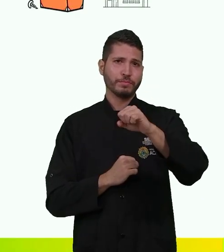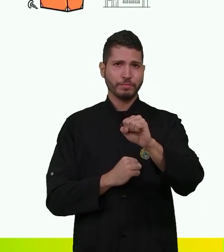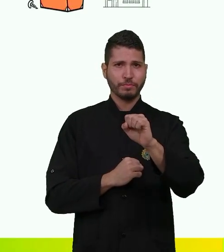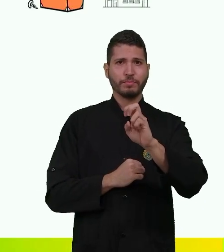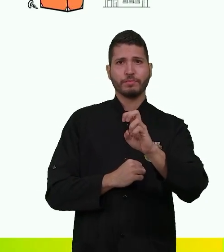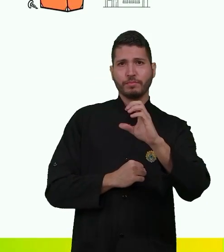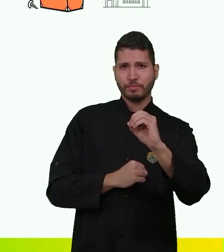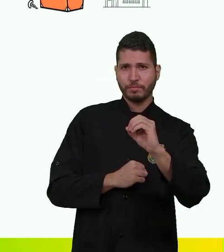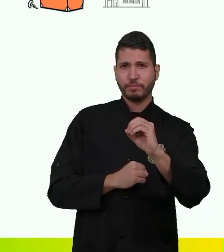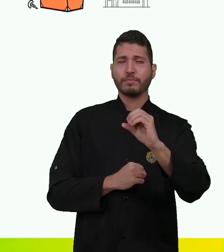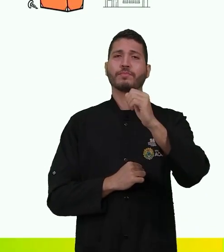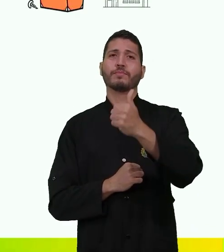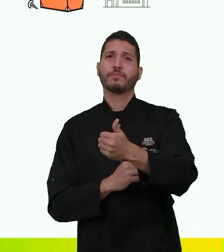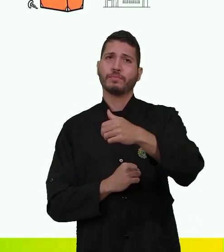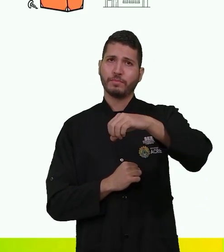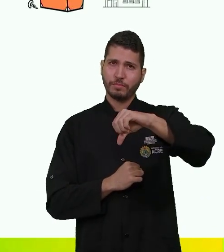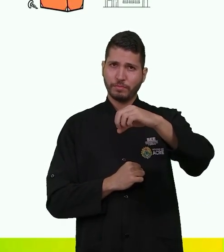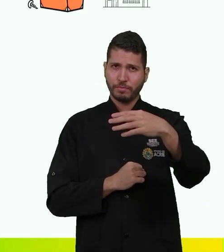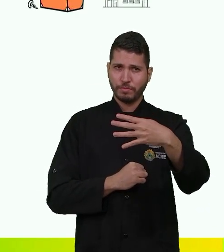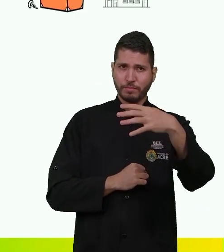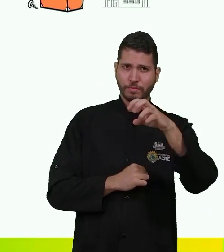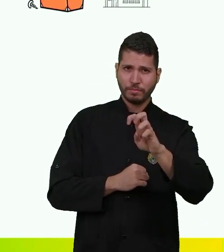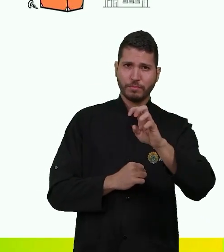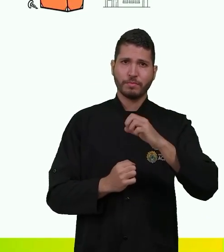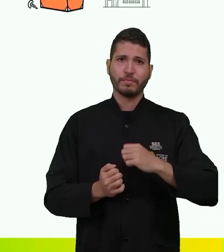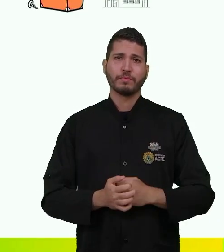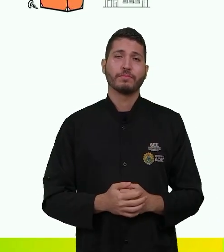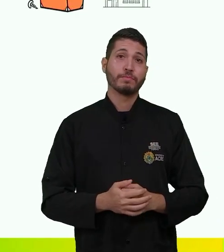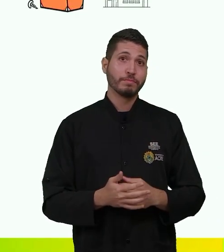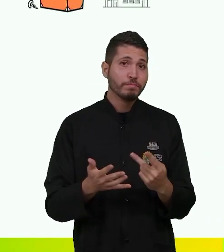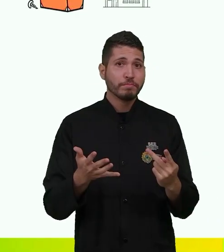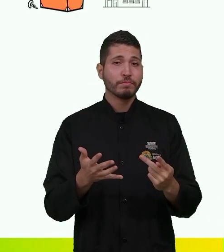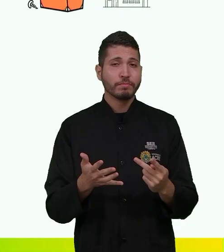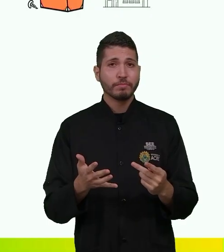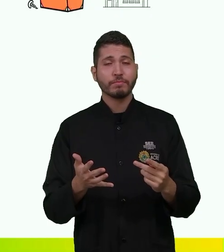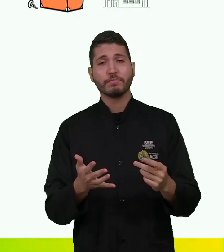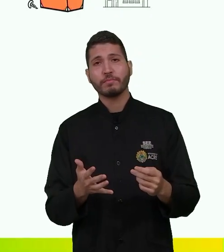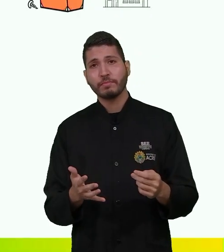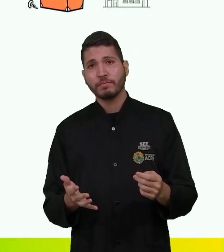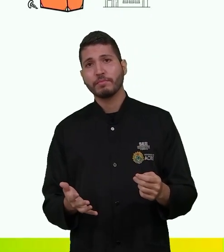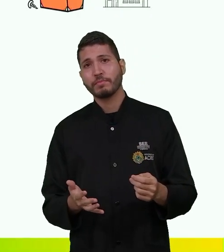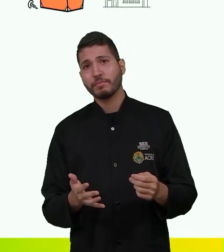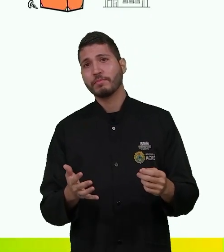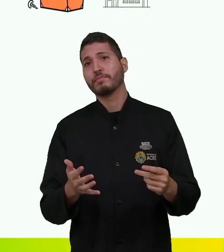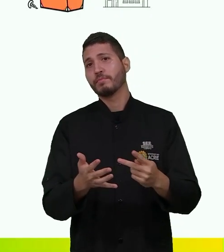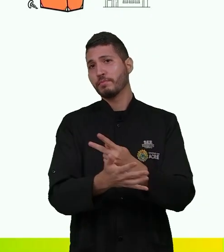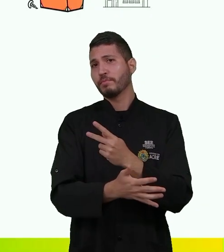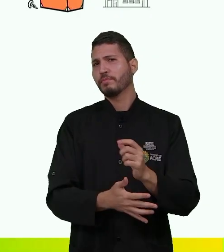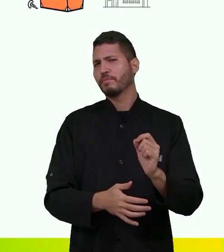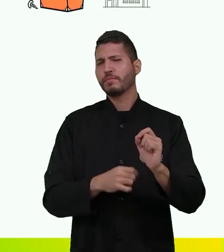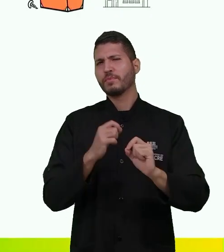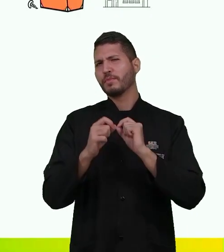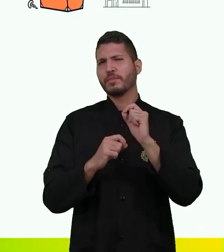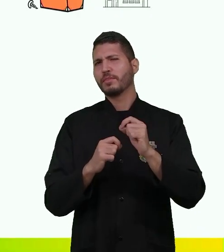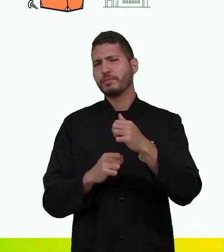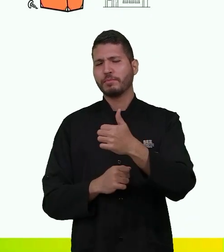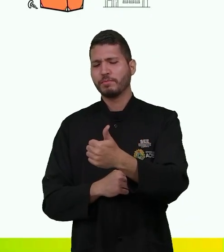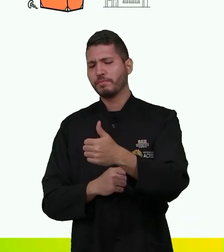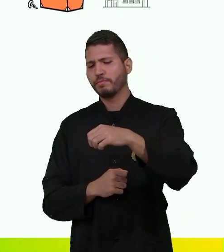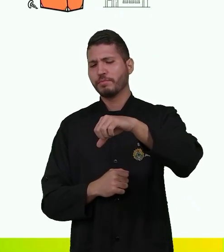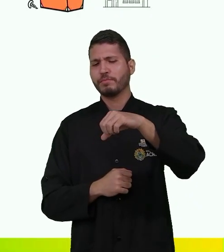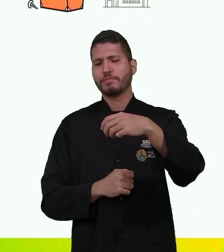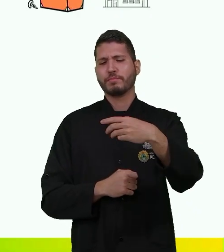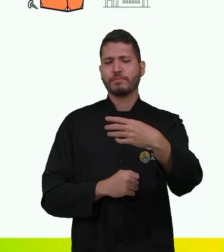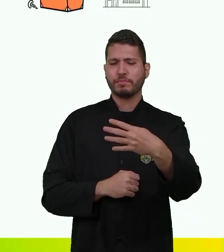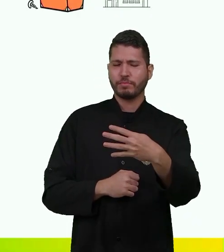1850 a 1945. O que estava acontecendo em 1945, gente? Vocês que estudam história comigo,